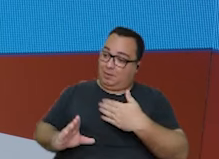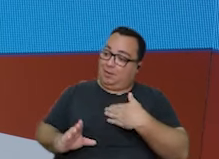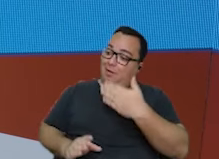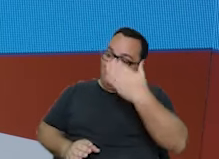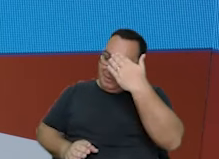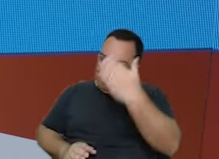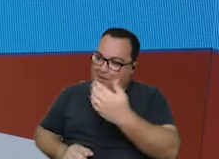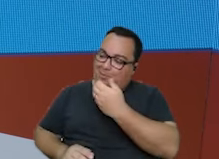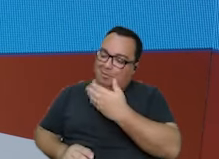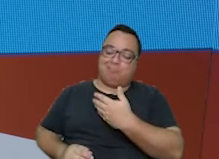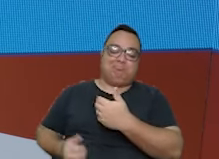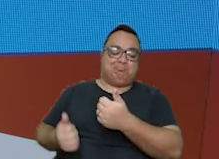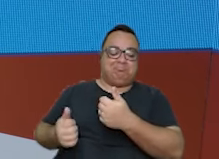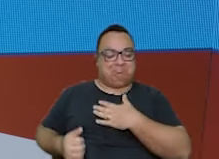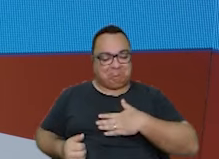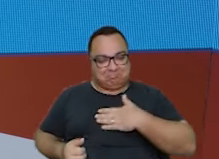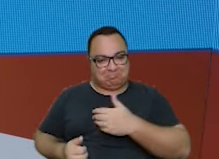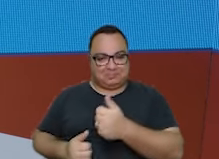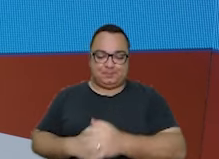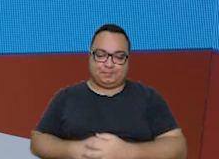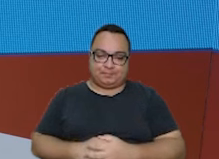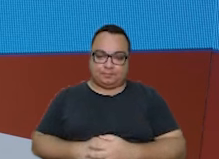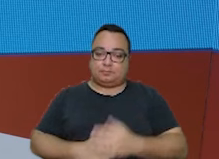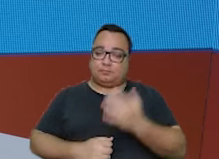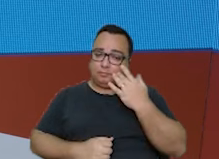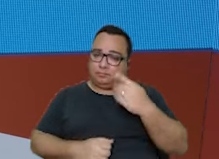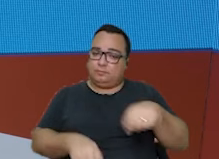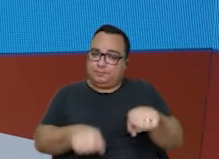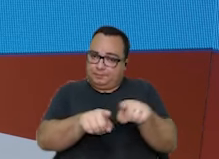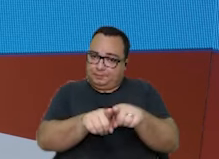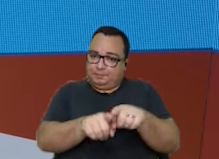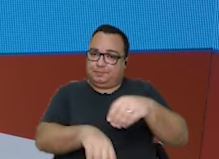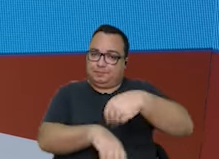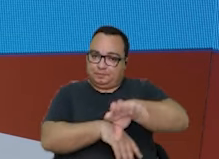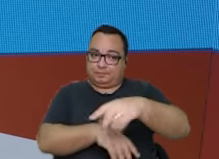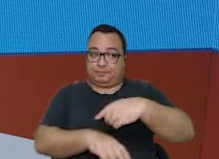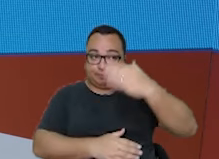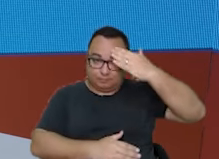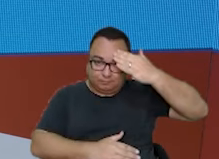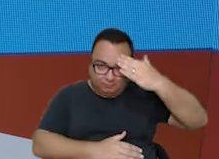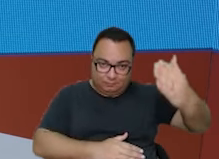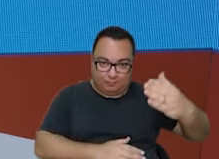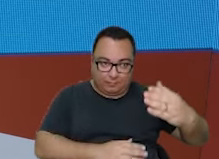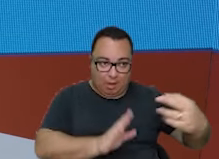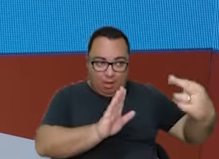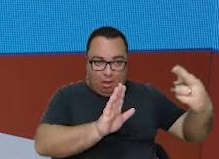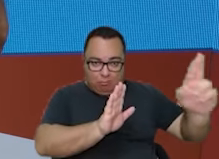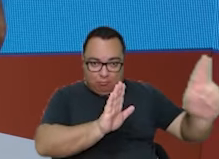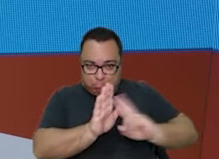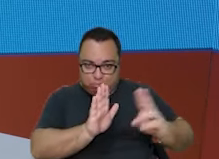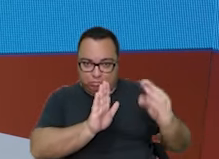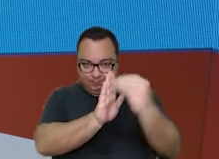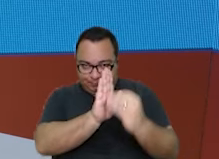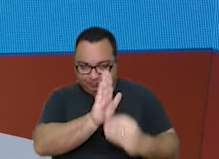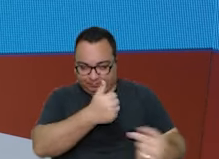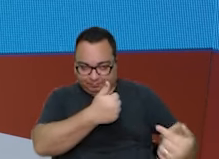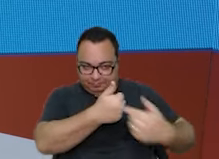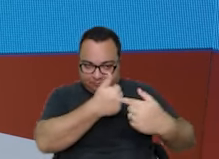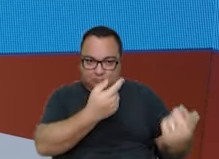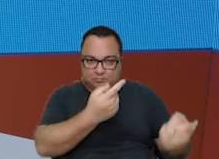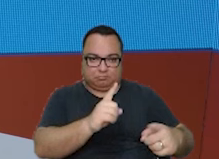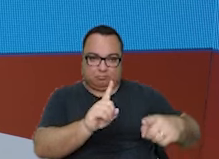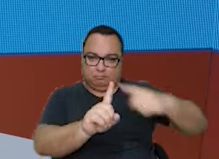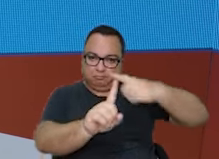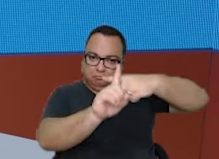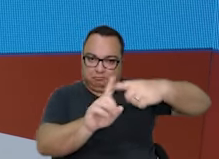pedir a avaliação acho que vale também um uma interação né de ou de agradecimento ou de uma prestação de